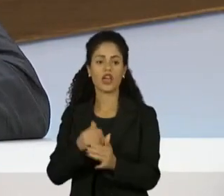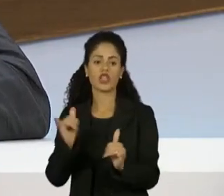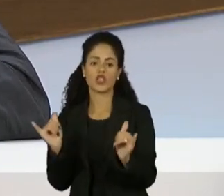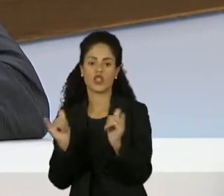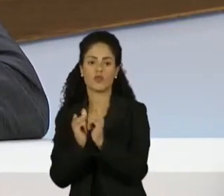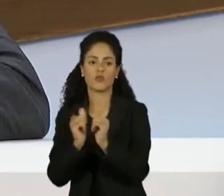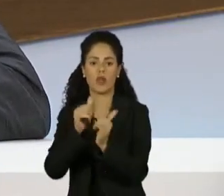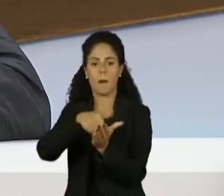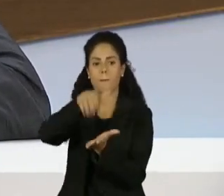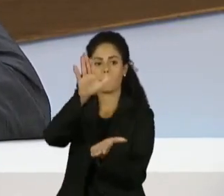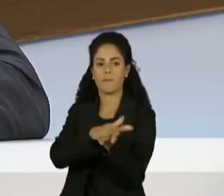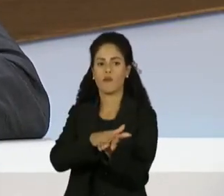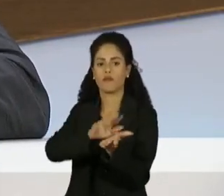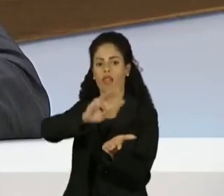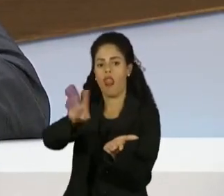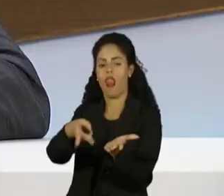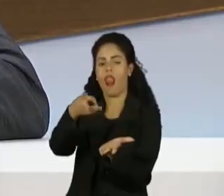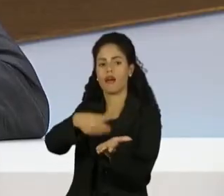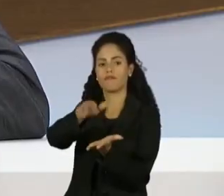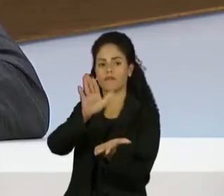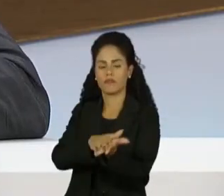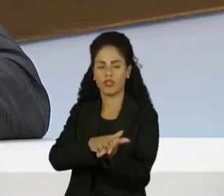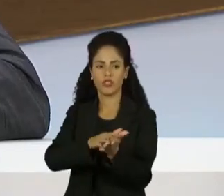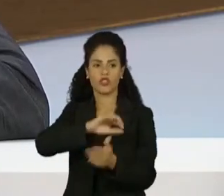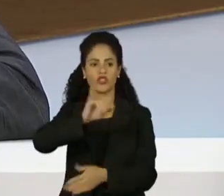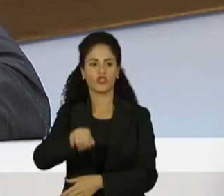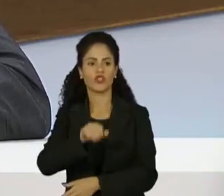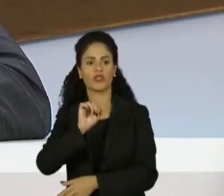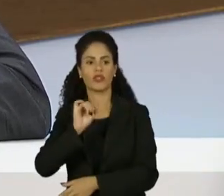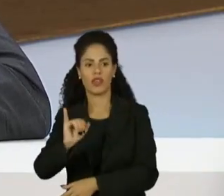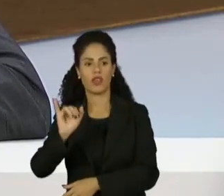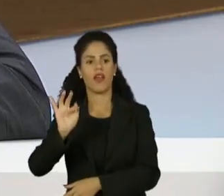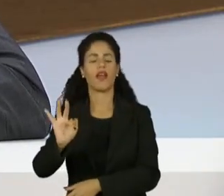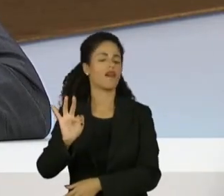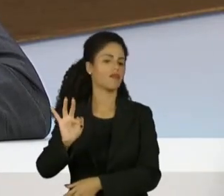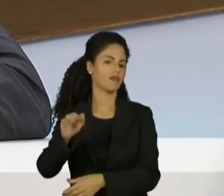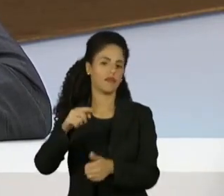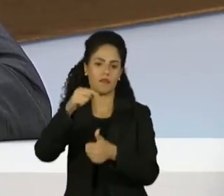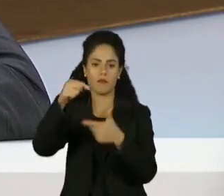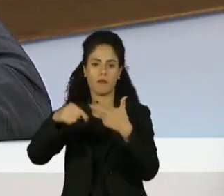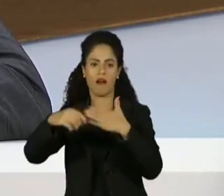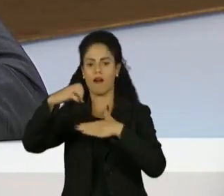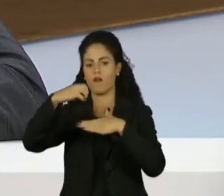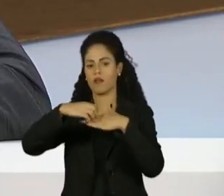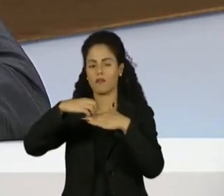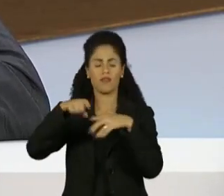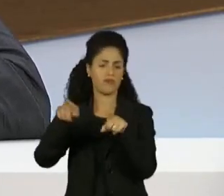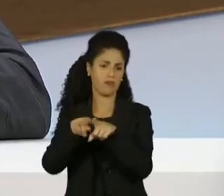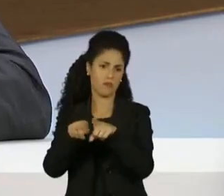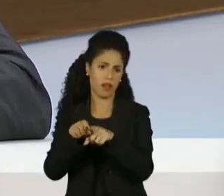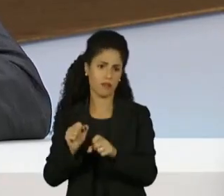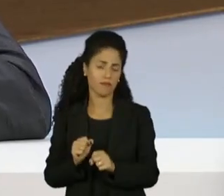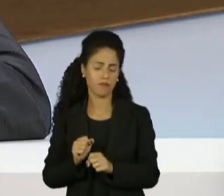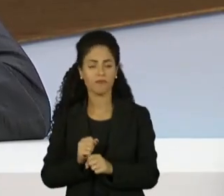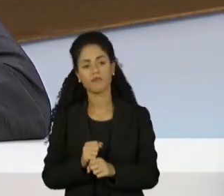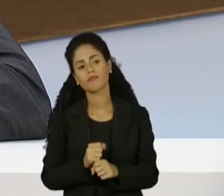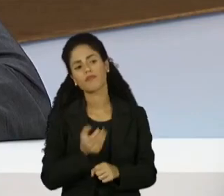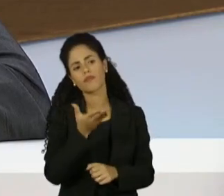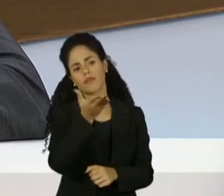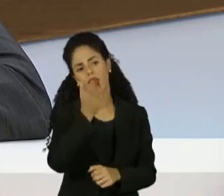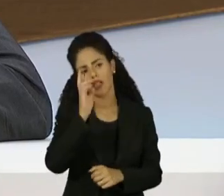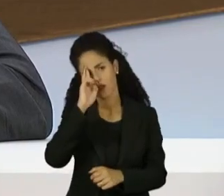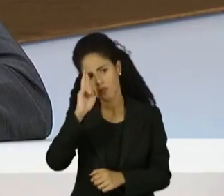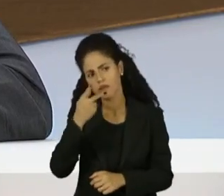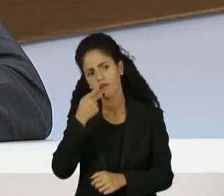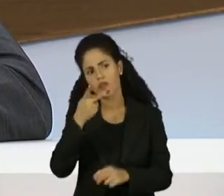que confessaram crimes de suborno, como o JIF, dos irmãos Batista, e Odebrecht. O senhor falou agora há pouco